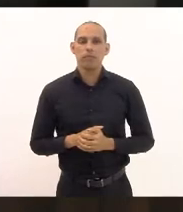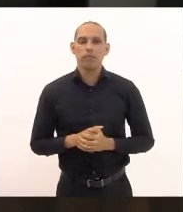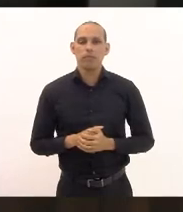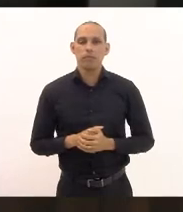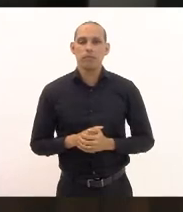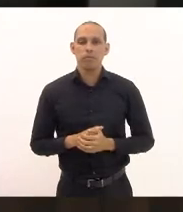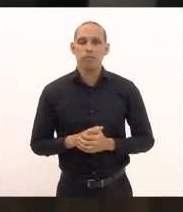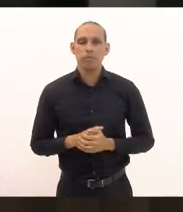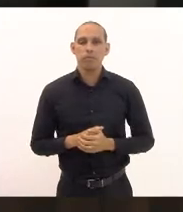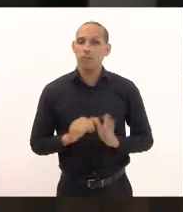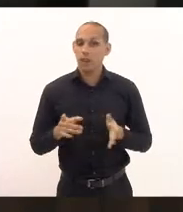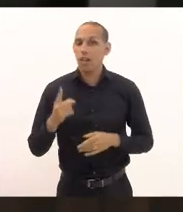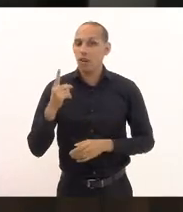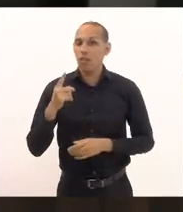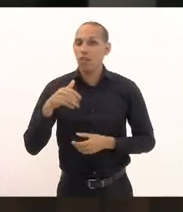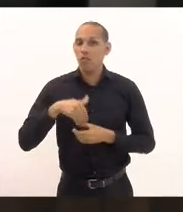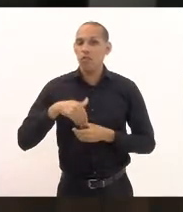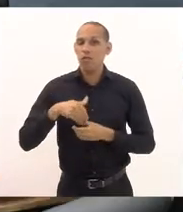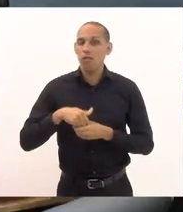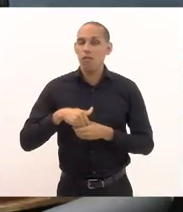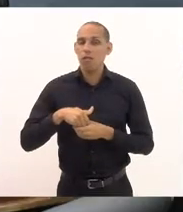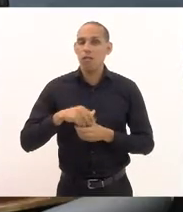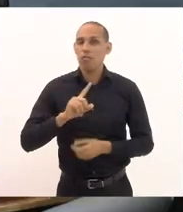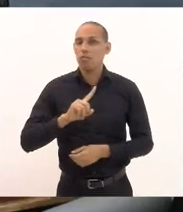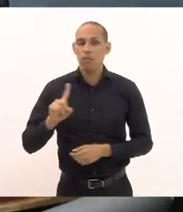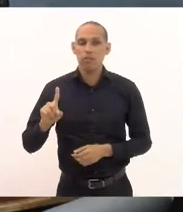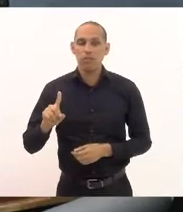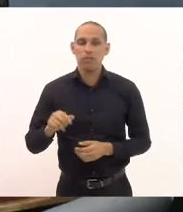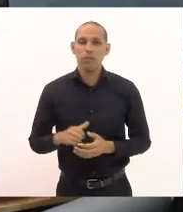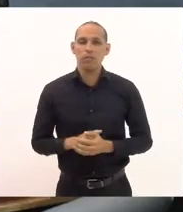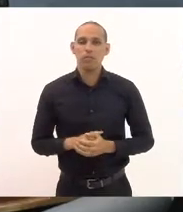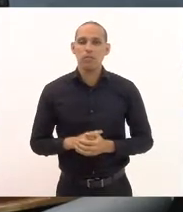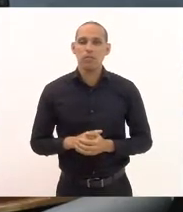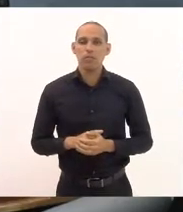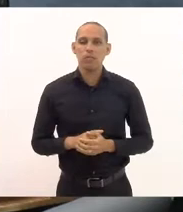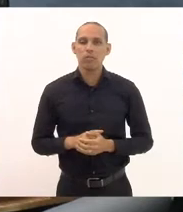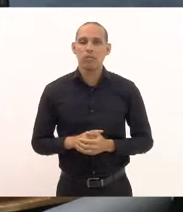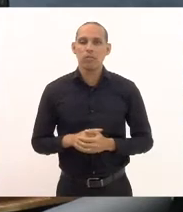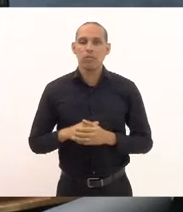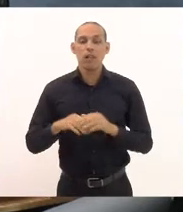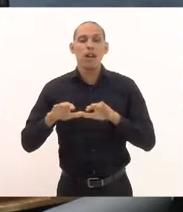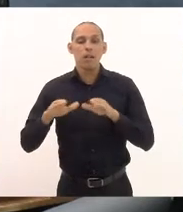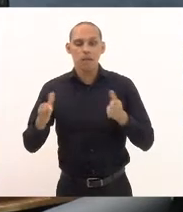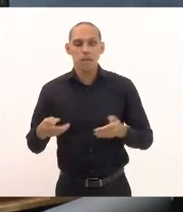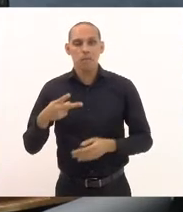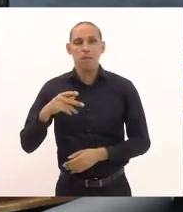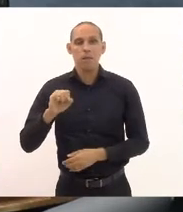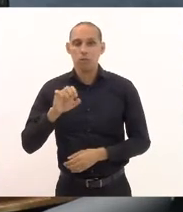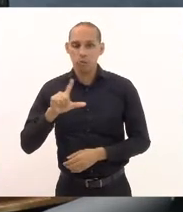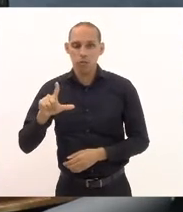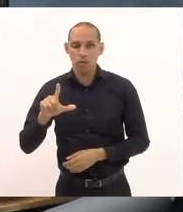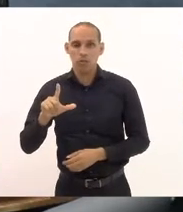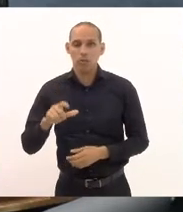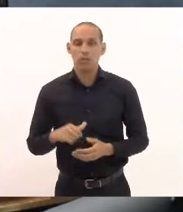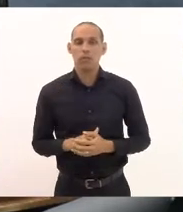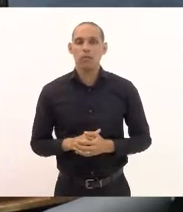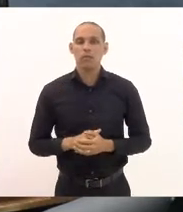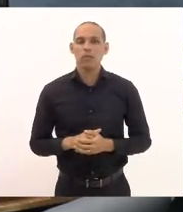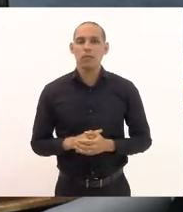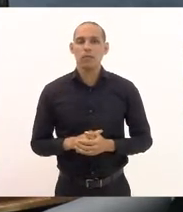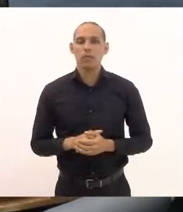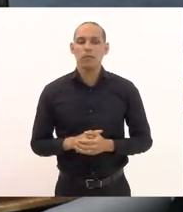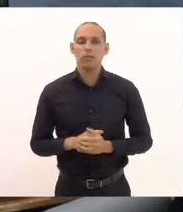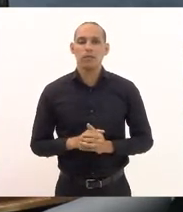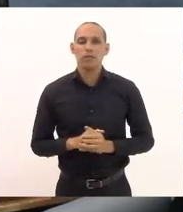Já há um voto na tela. Caminhar para a bancada, pela bancada do pessoal, senhor presidente.